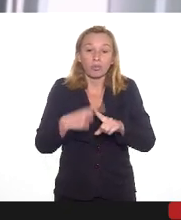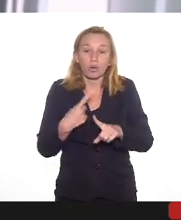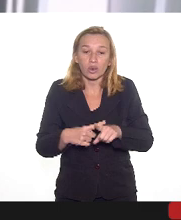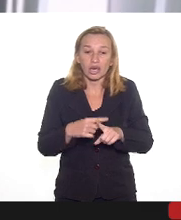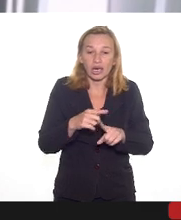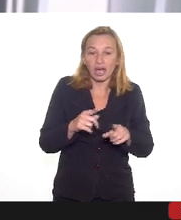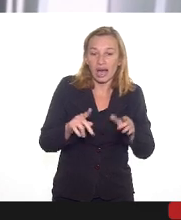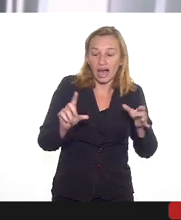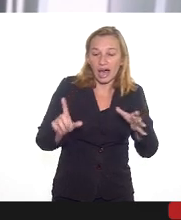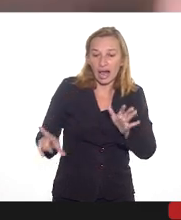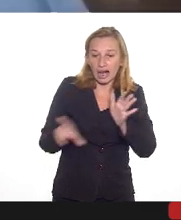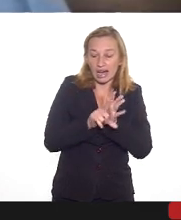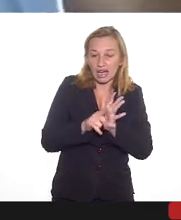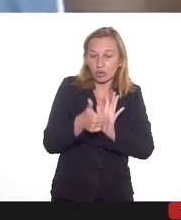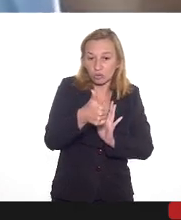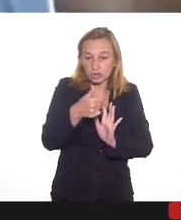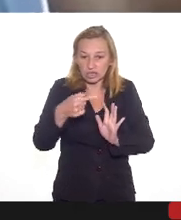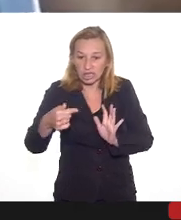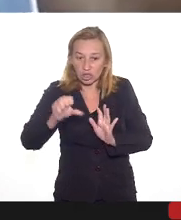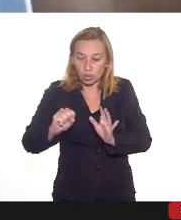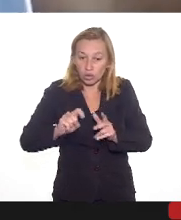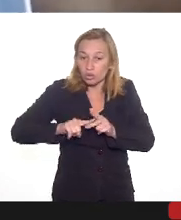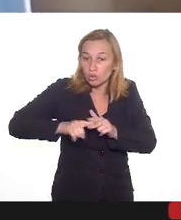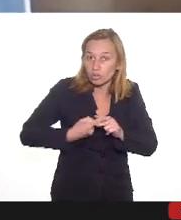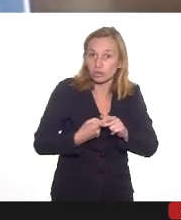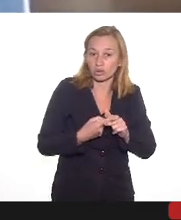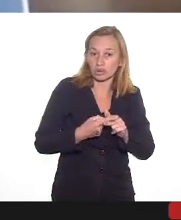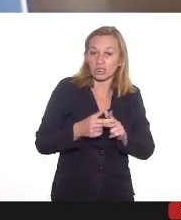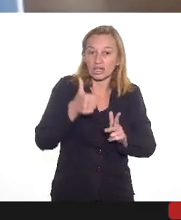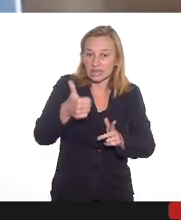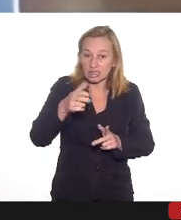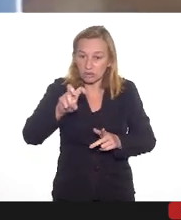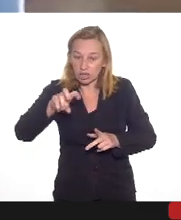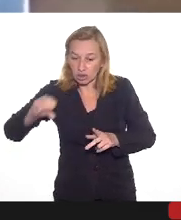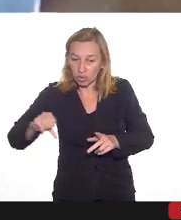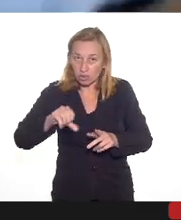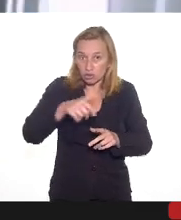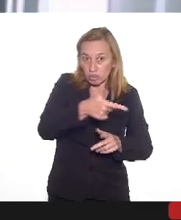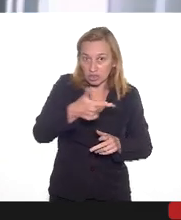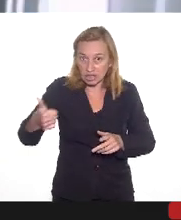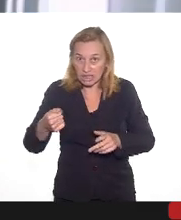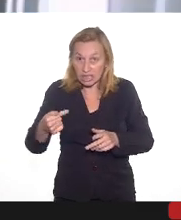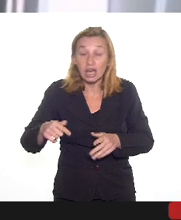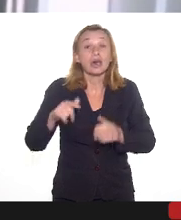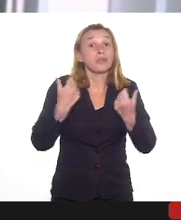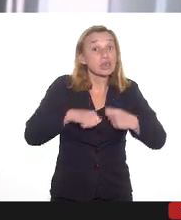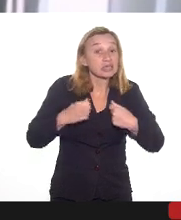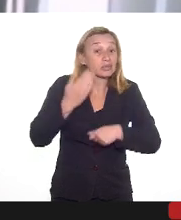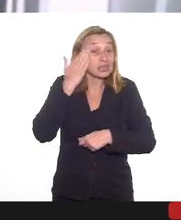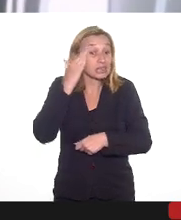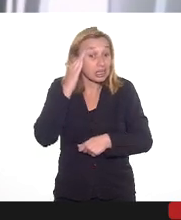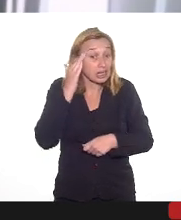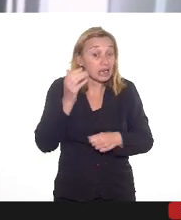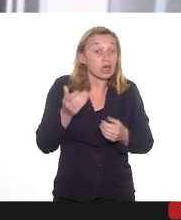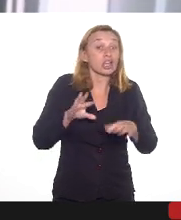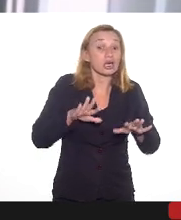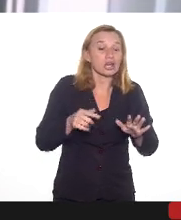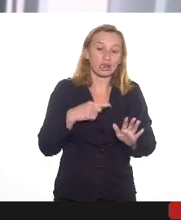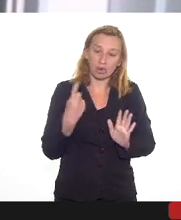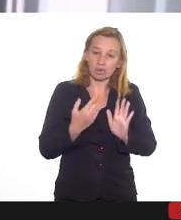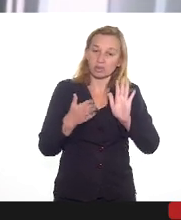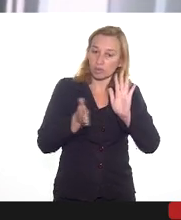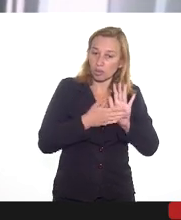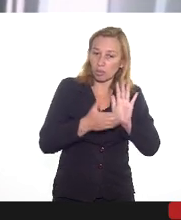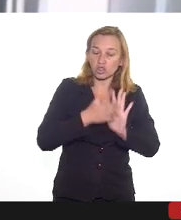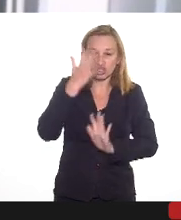a Lei Complementar 178 alterou a Lei Complementar 159 de 2017. Então, temos que entender, e esse é o propósito da nossa reunião